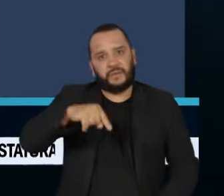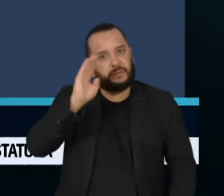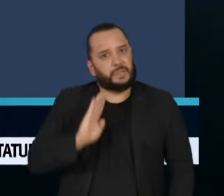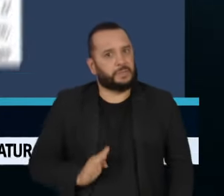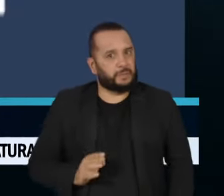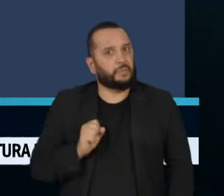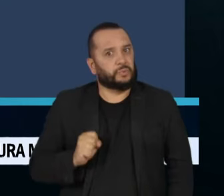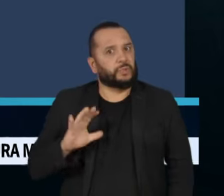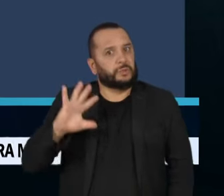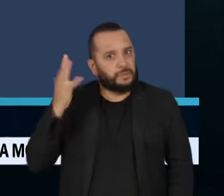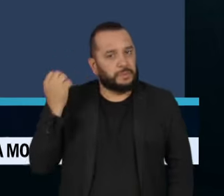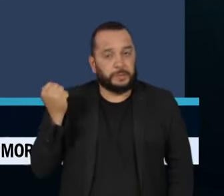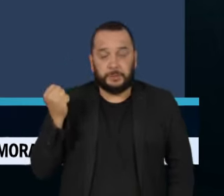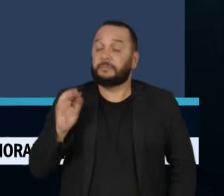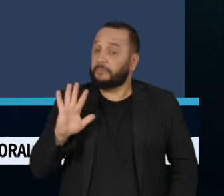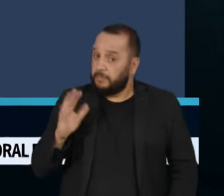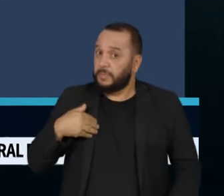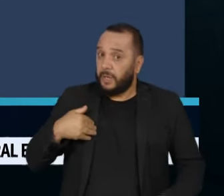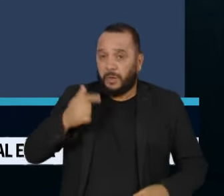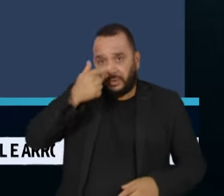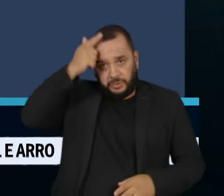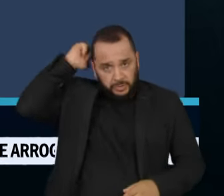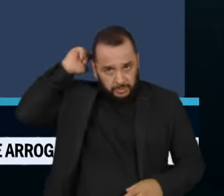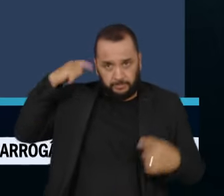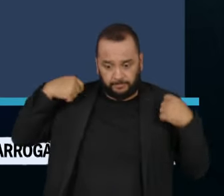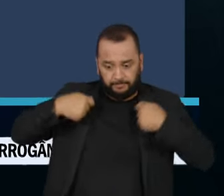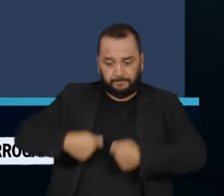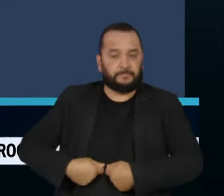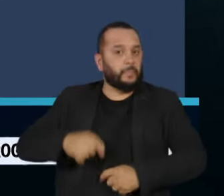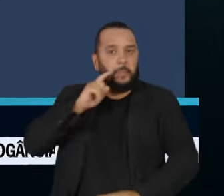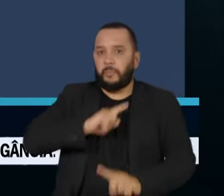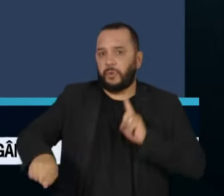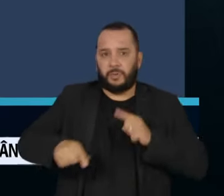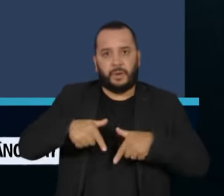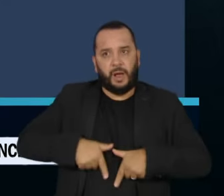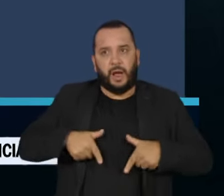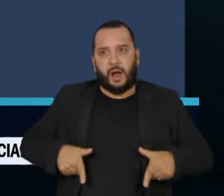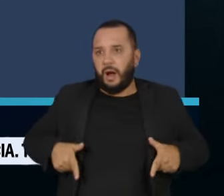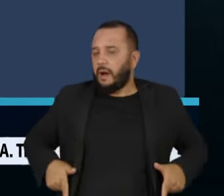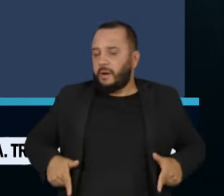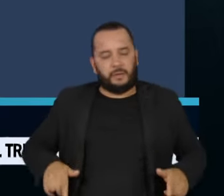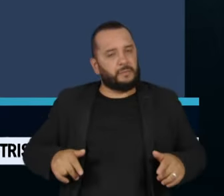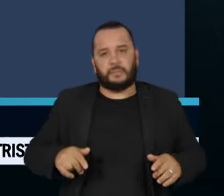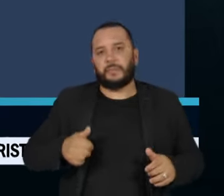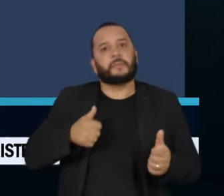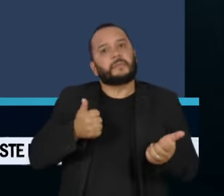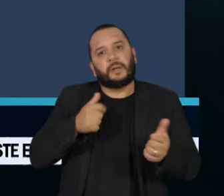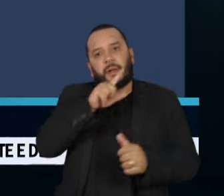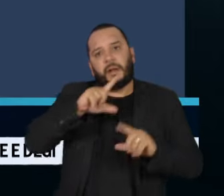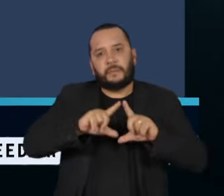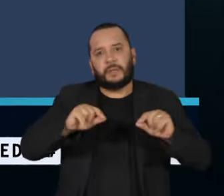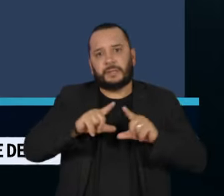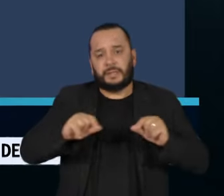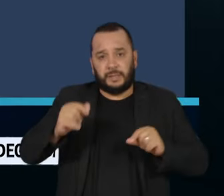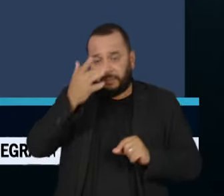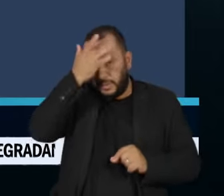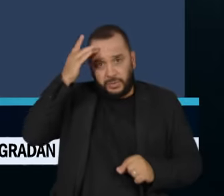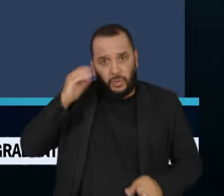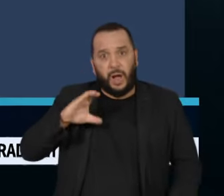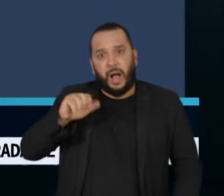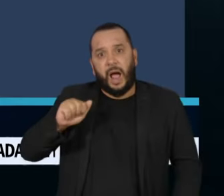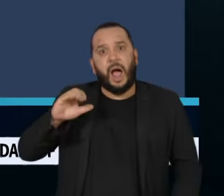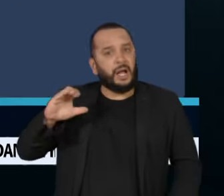Moraes determinou a suspensão temporária de todas as espécies de porte de armas e munição, inclusive de colecionadores, atiradores